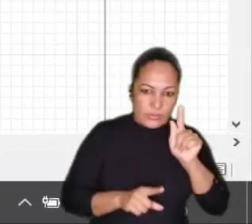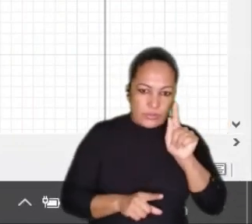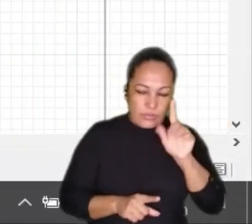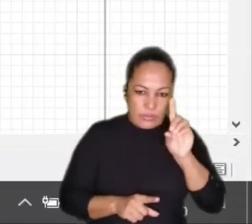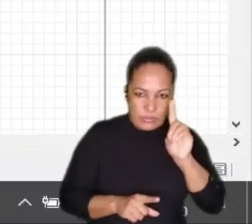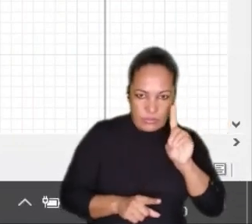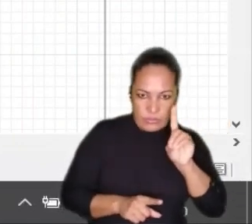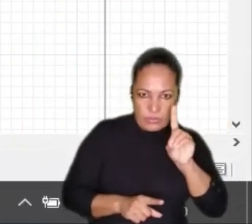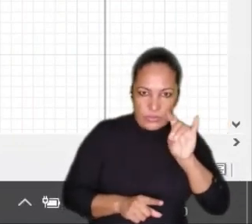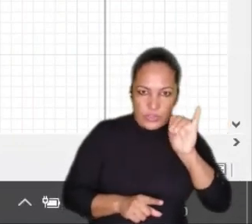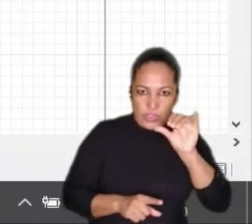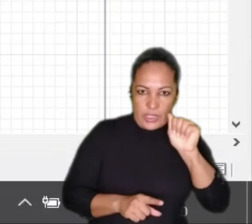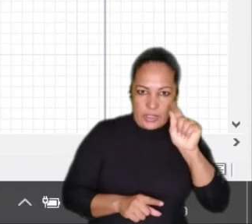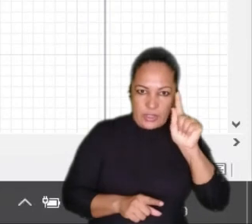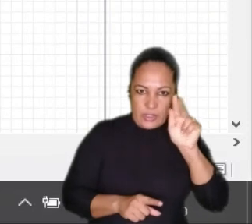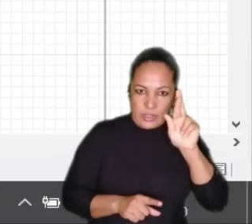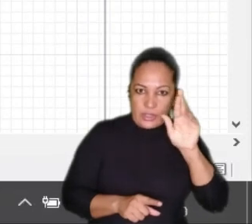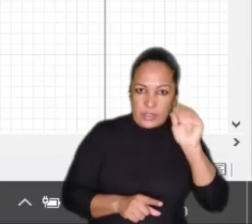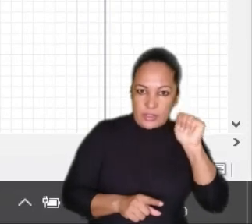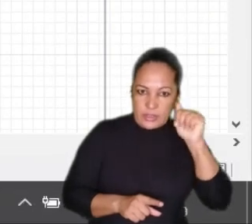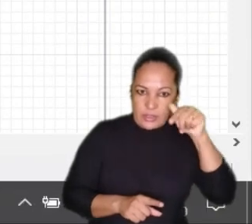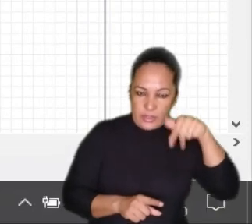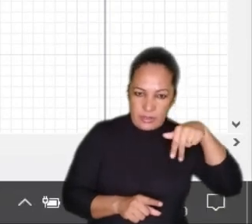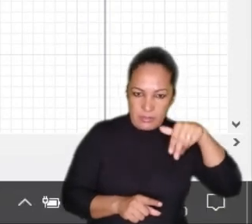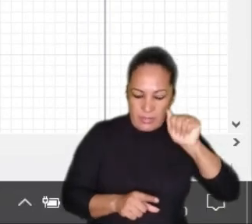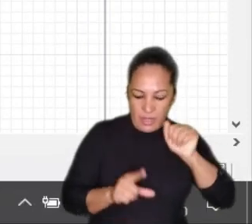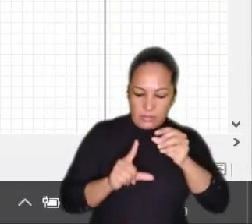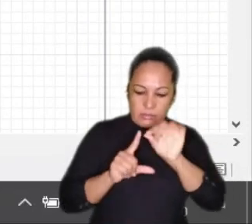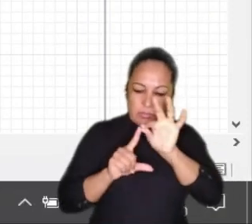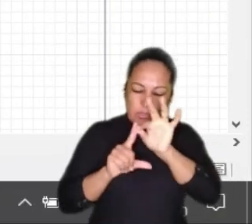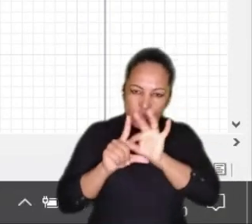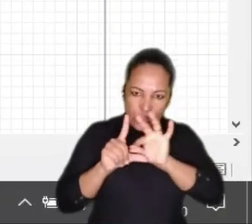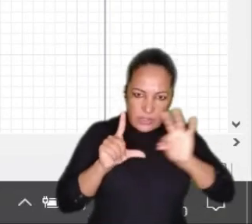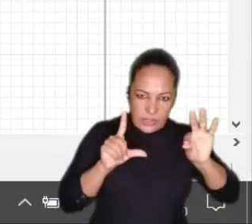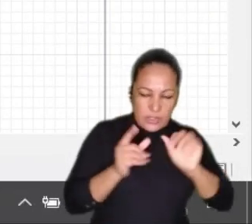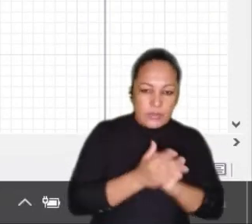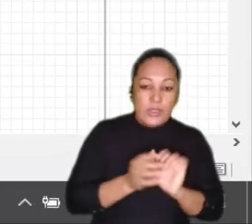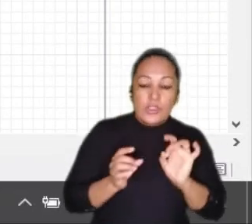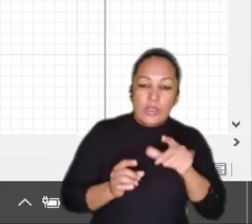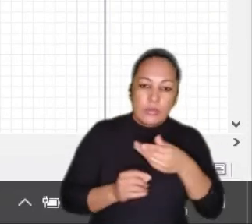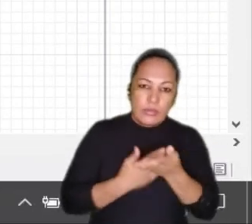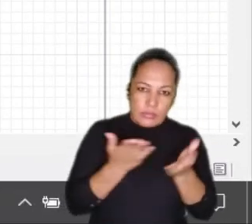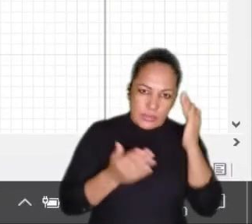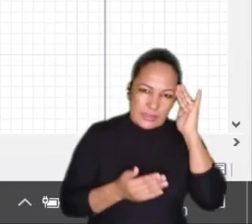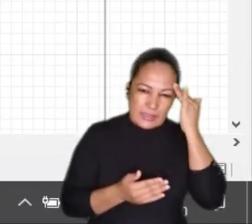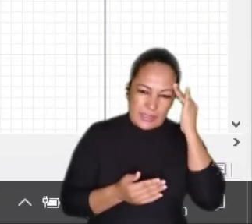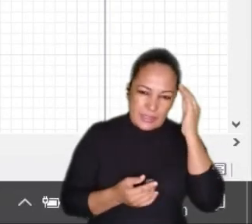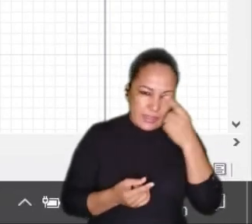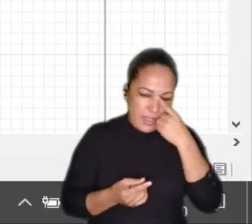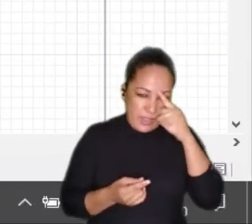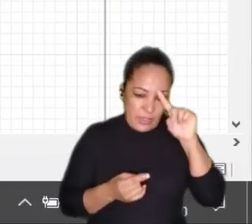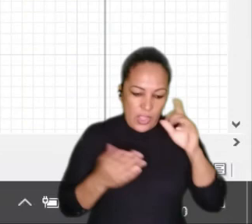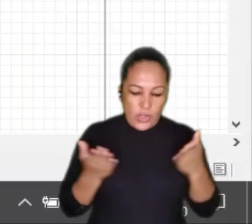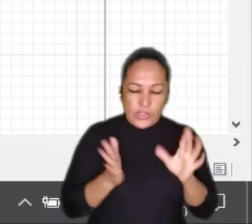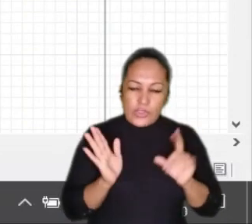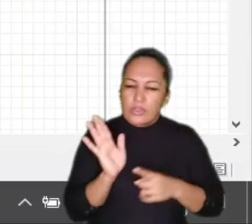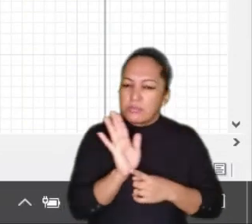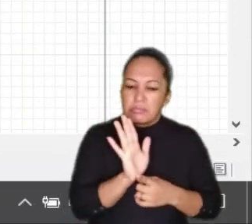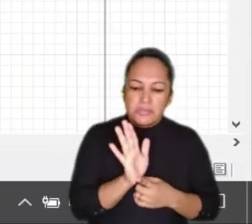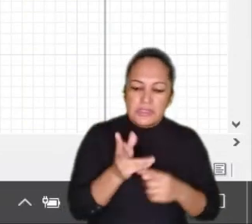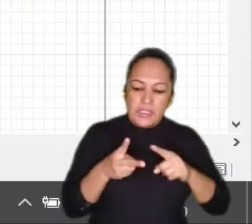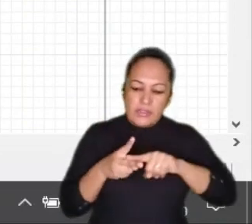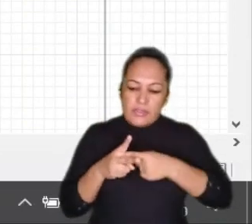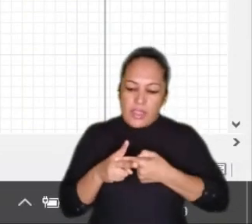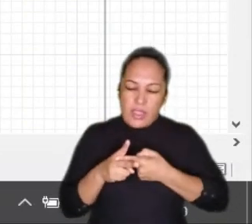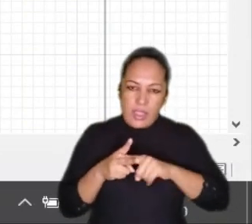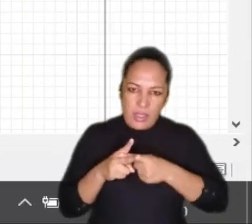eu vou ensinar vocês primeiro a fazer o diagrama, depois eu ensino vocês a fazer um diagrama aqui na ferramenta, tá bom? Mas só para vocês entenderem, a ideia de hoje aqui é